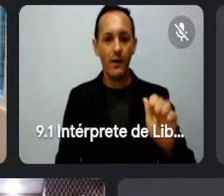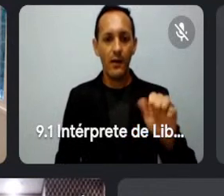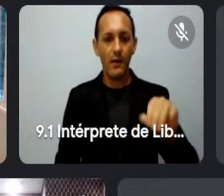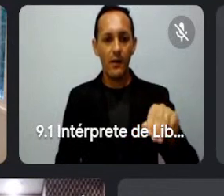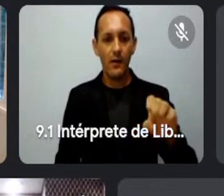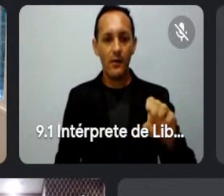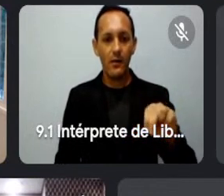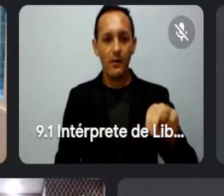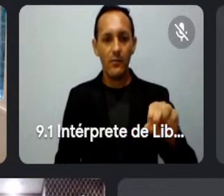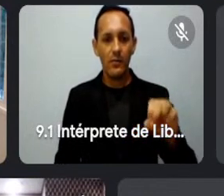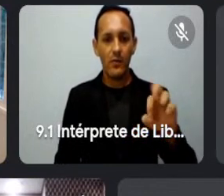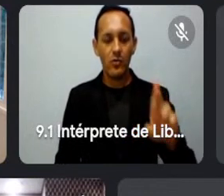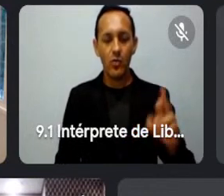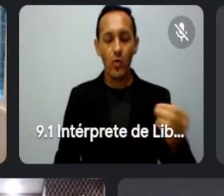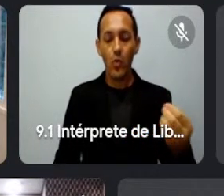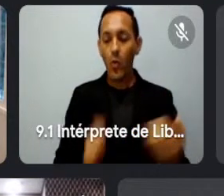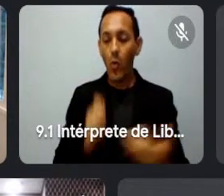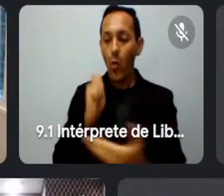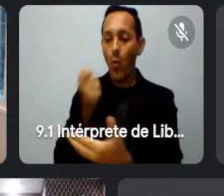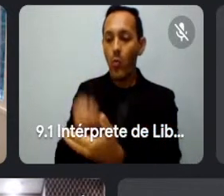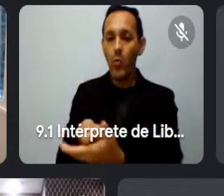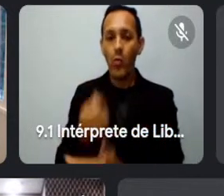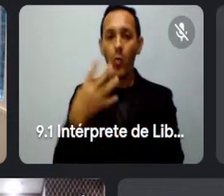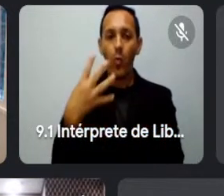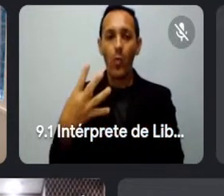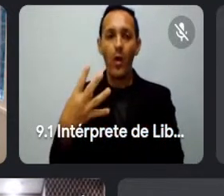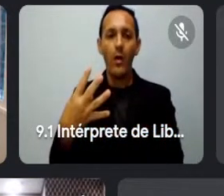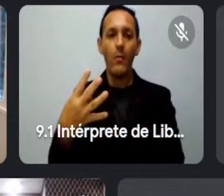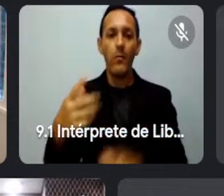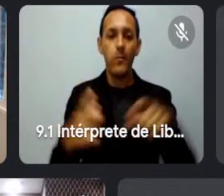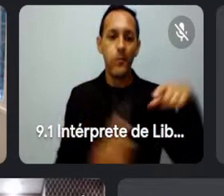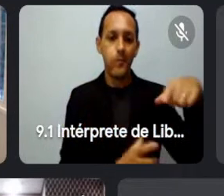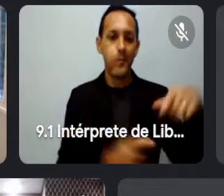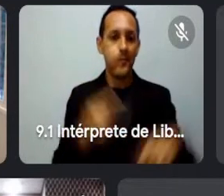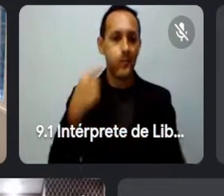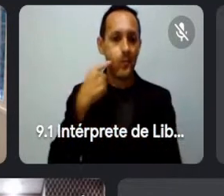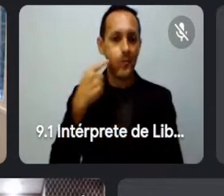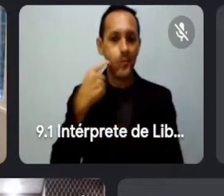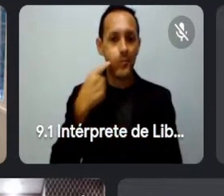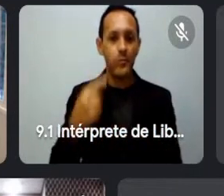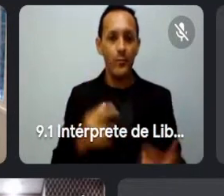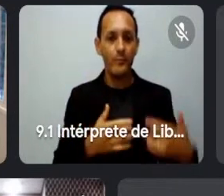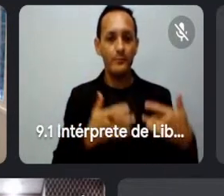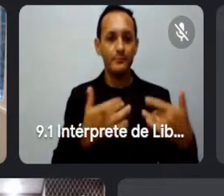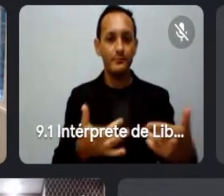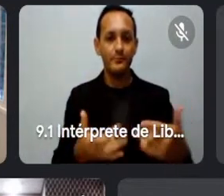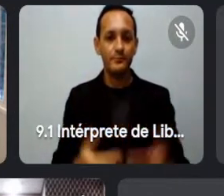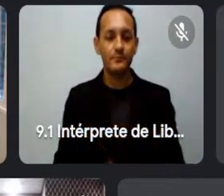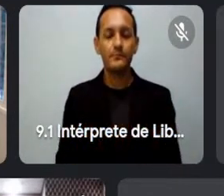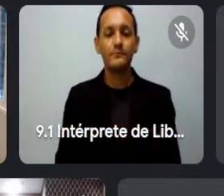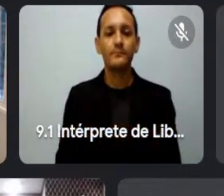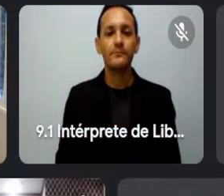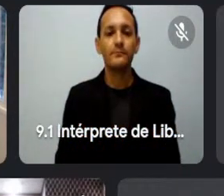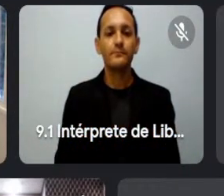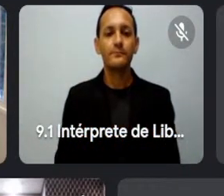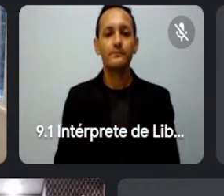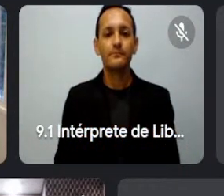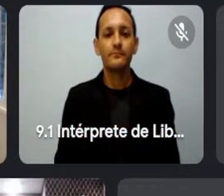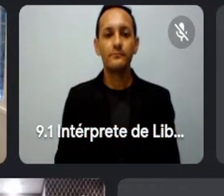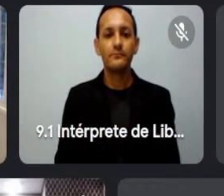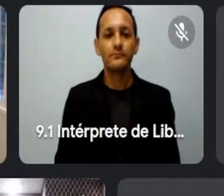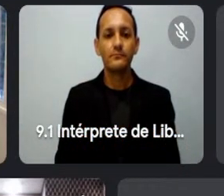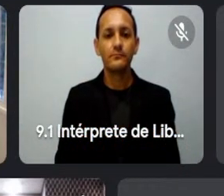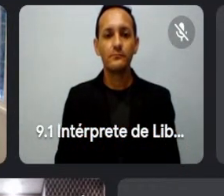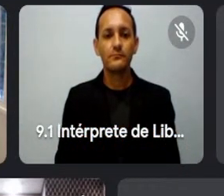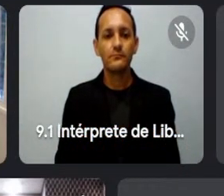comprado e que o senhor Alex dois dos quatro três dos quatro pneus do lado e